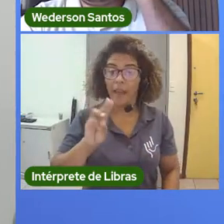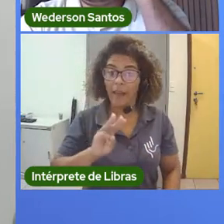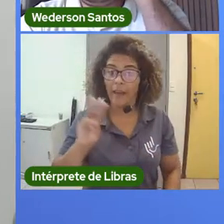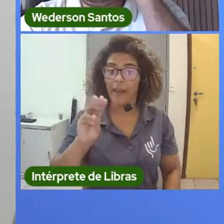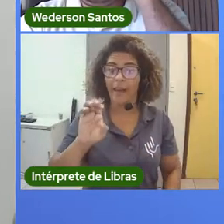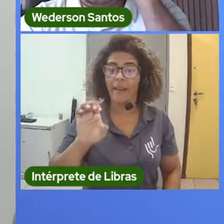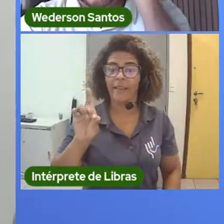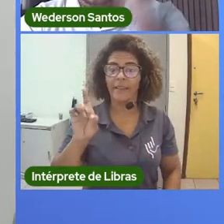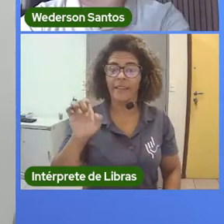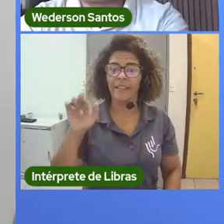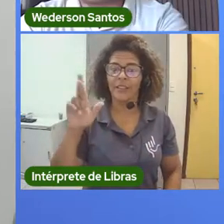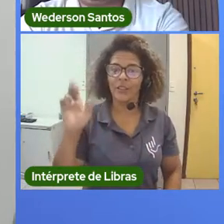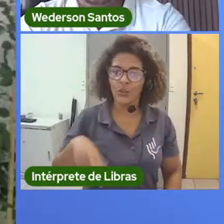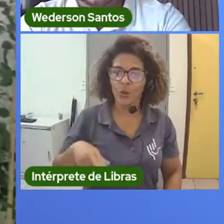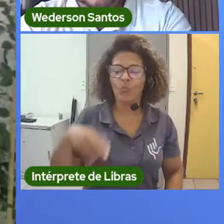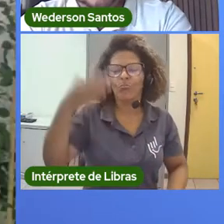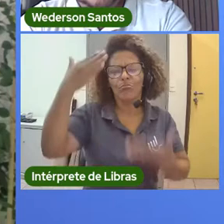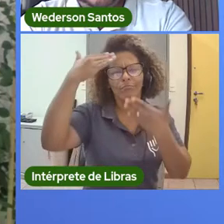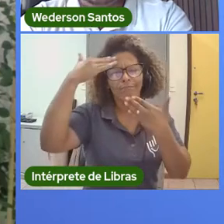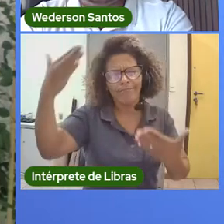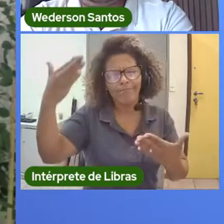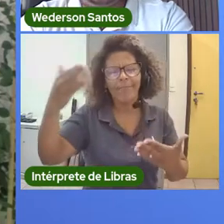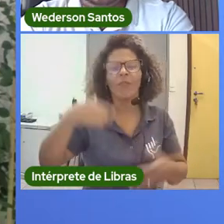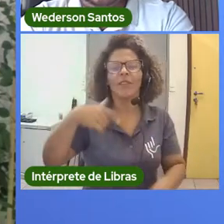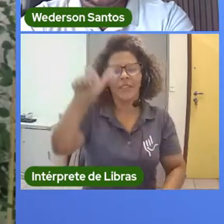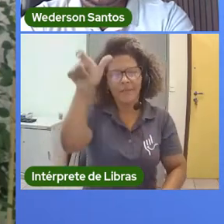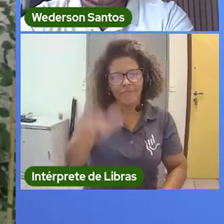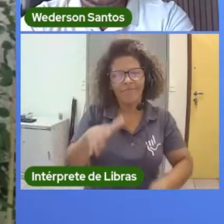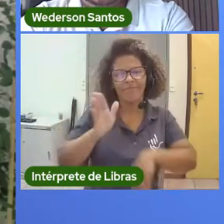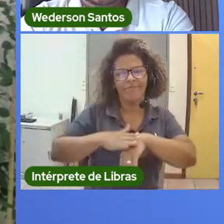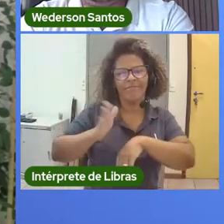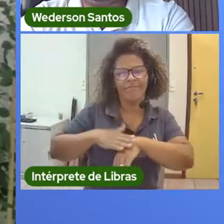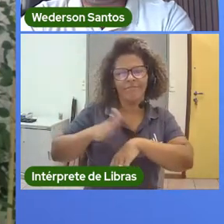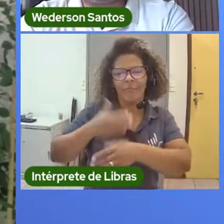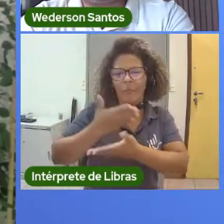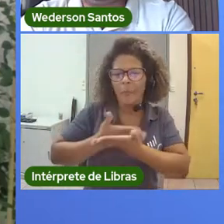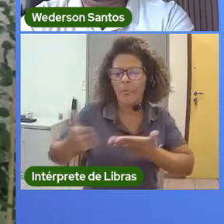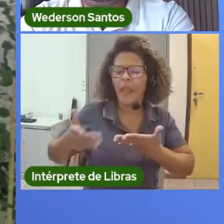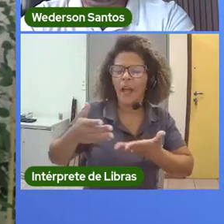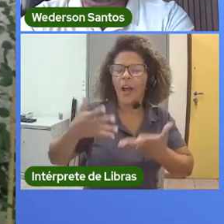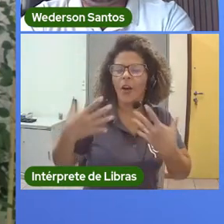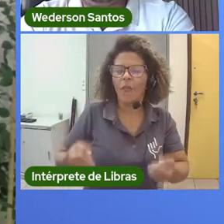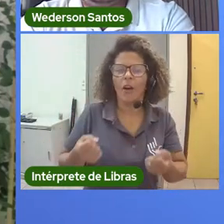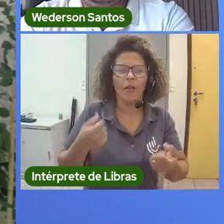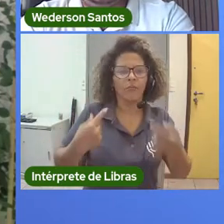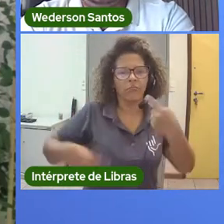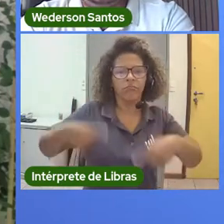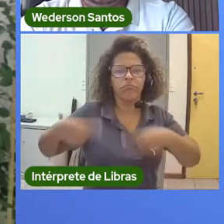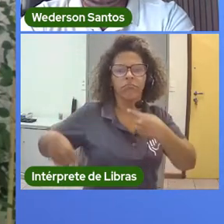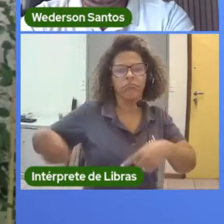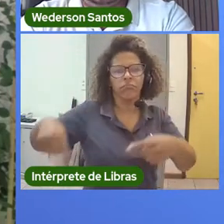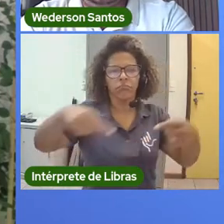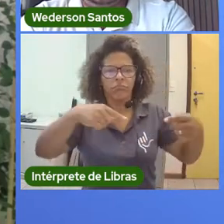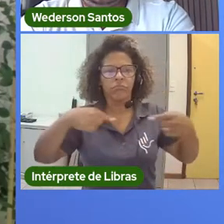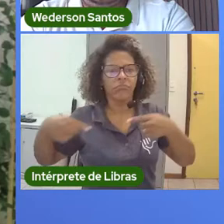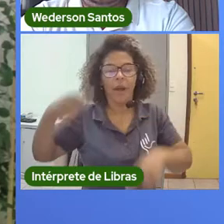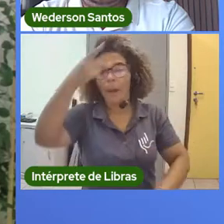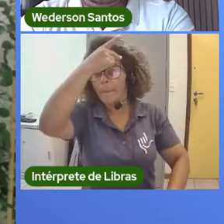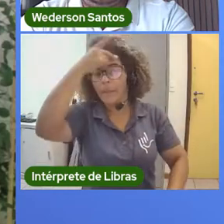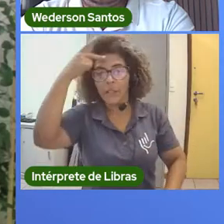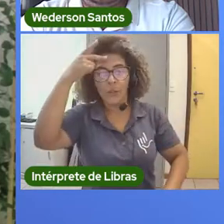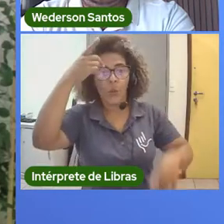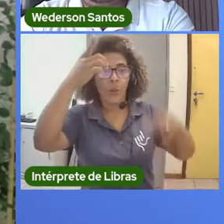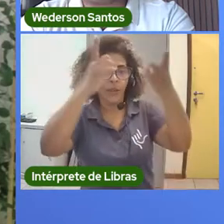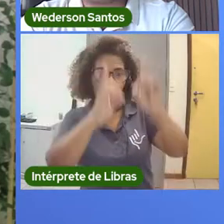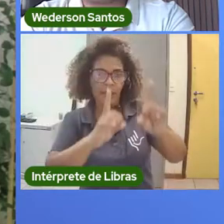A palavra está contigo e depois a gente vai fazendo aí esse bate-papo sobre esse tema tão relevante para nós, que é pessoa com deficiência e mundo